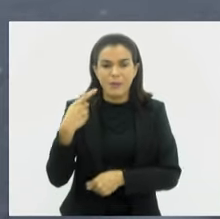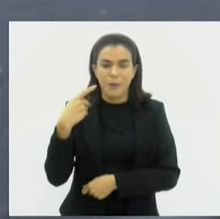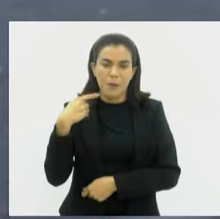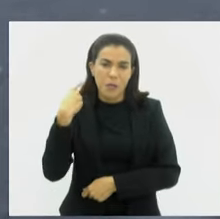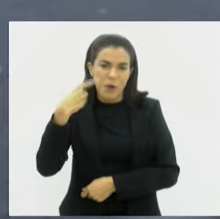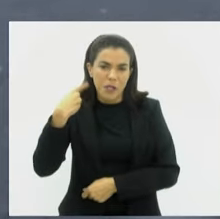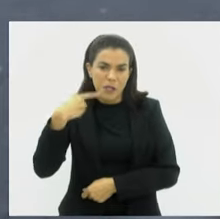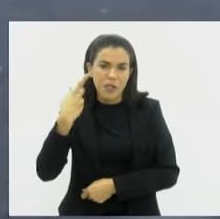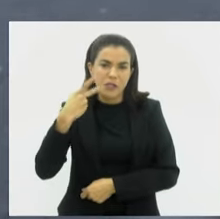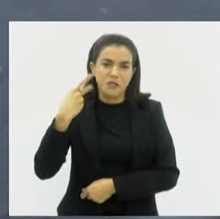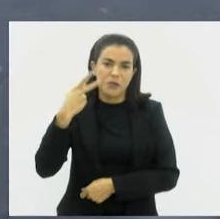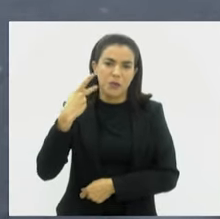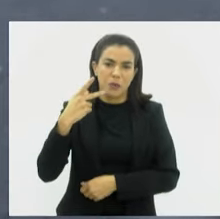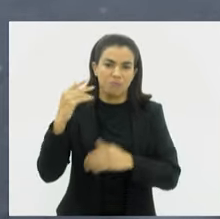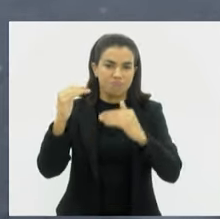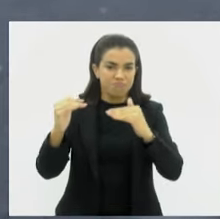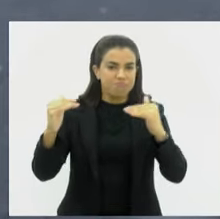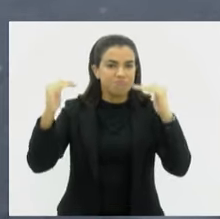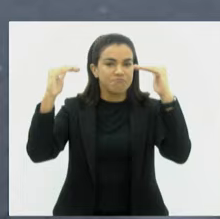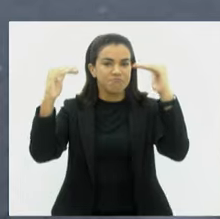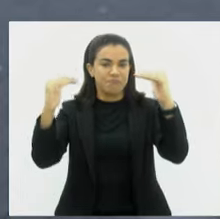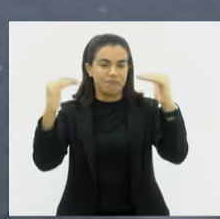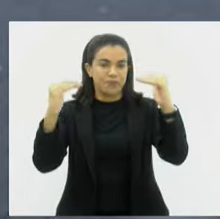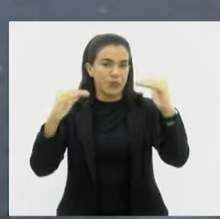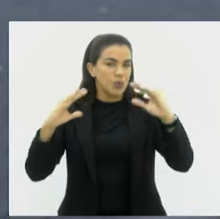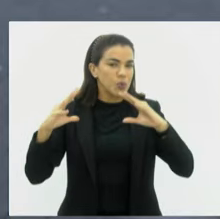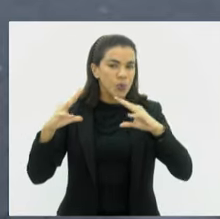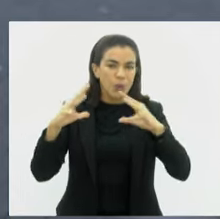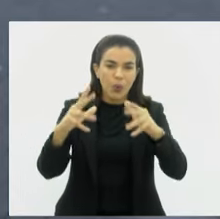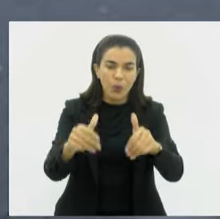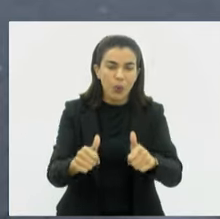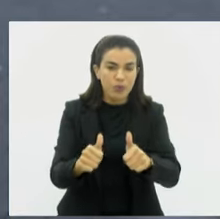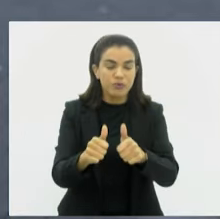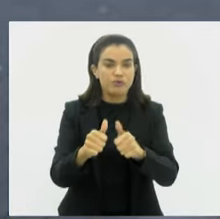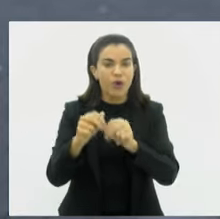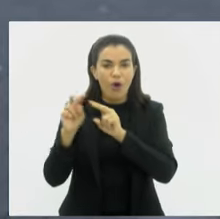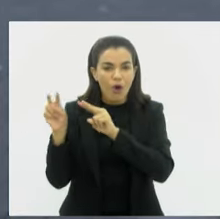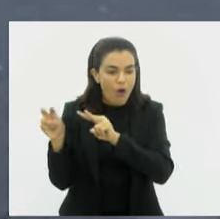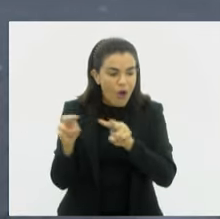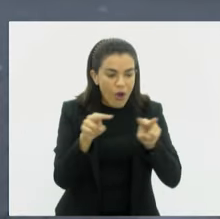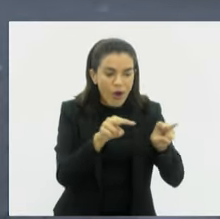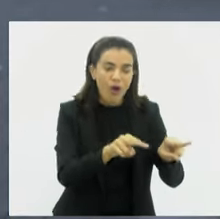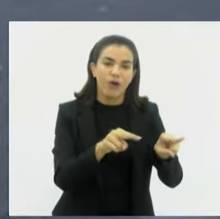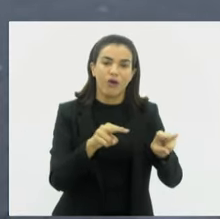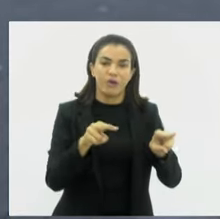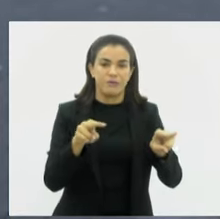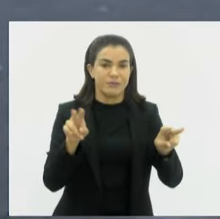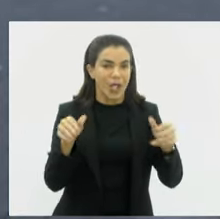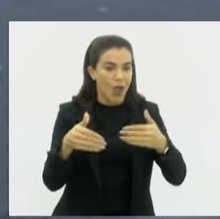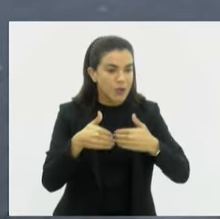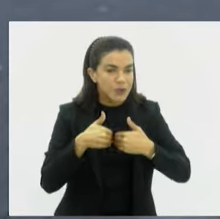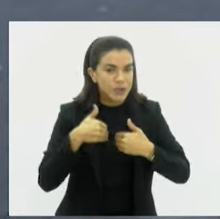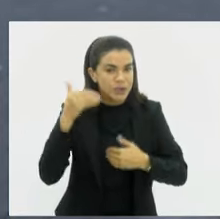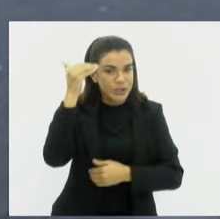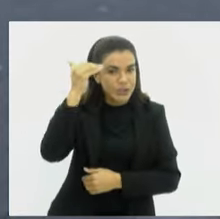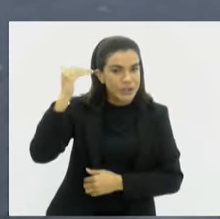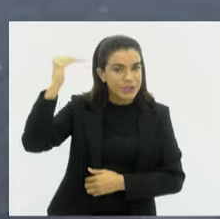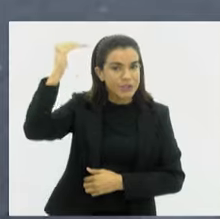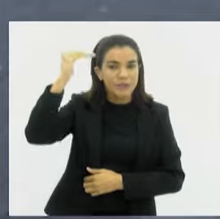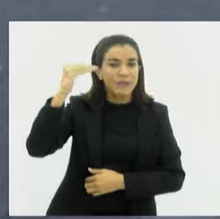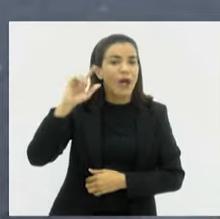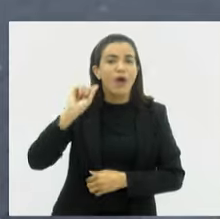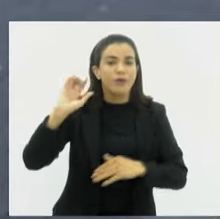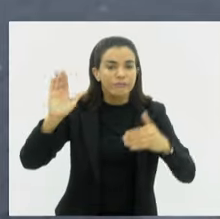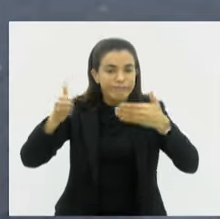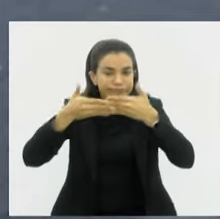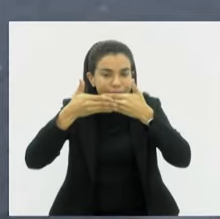as autoridades, né, todo mundo enxergue isso, que os autistas adultos estão trancados em casa.